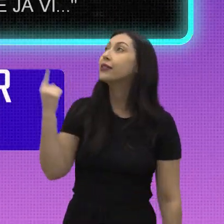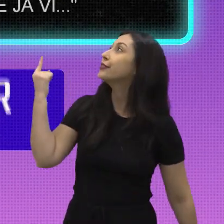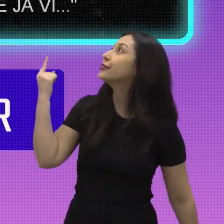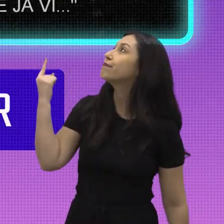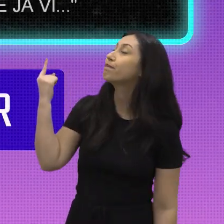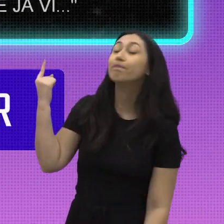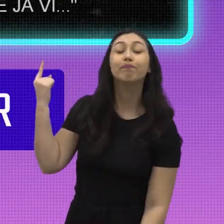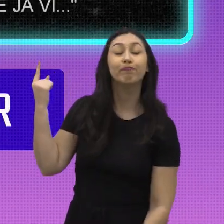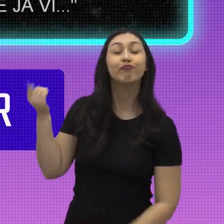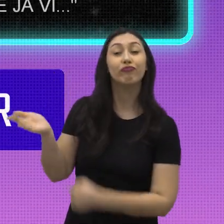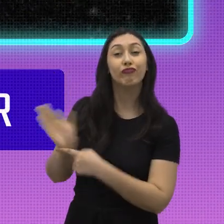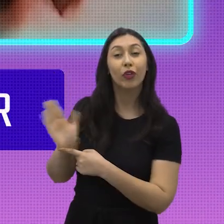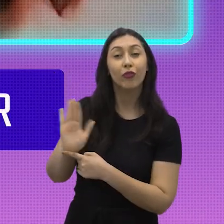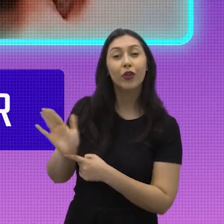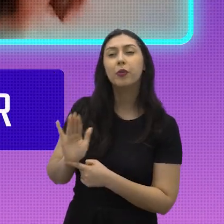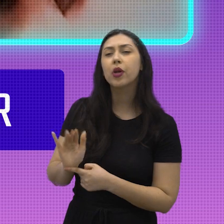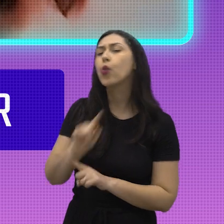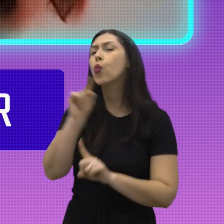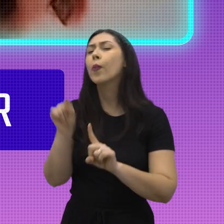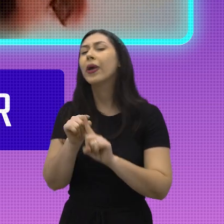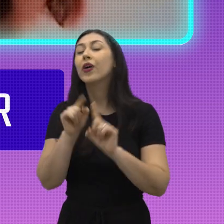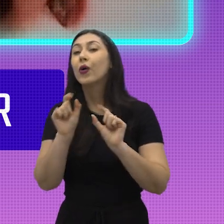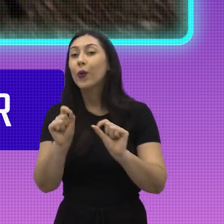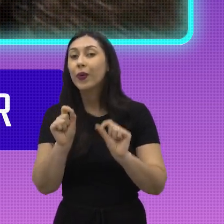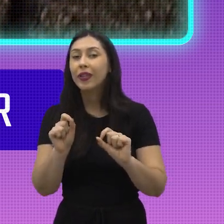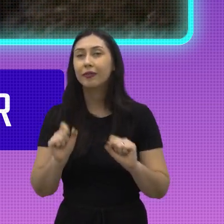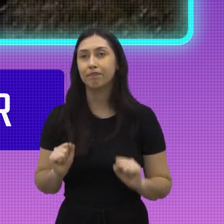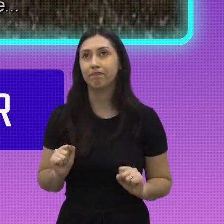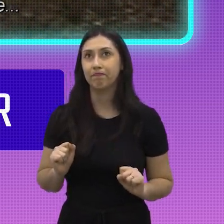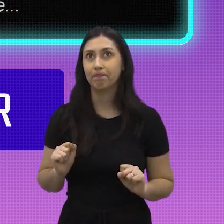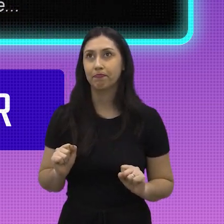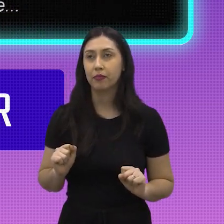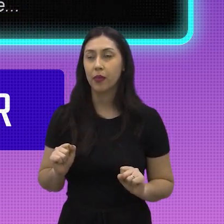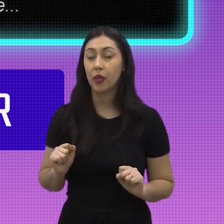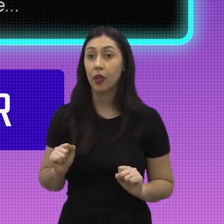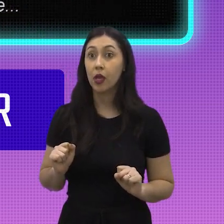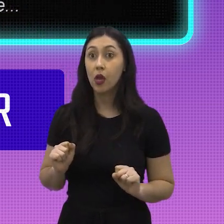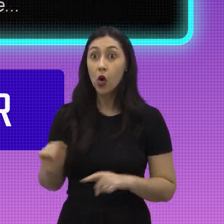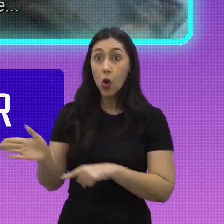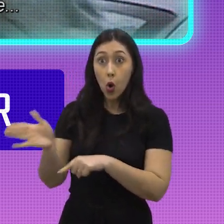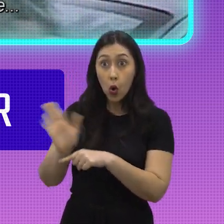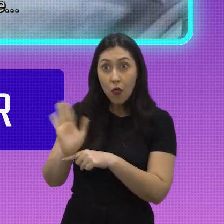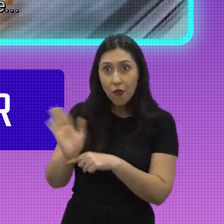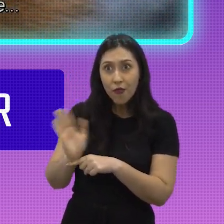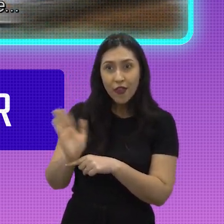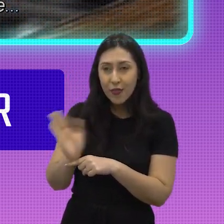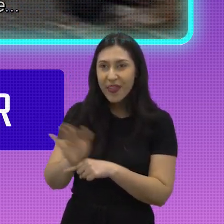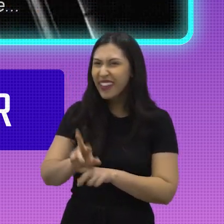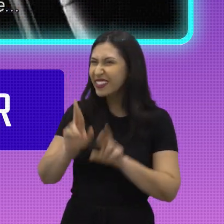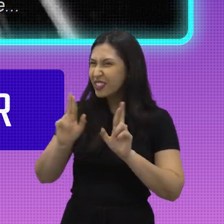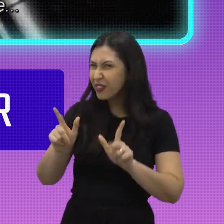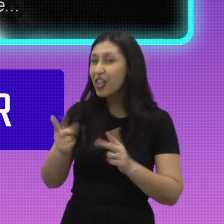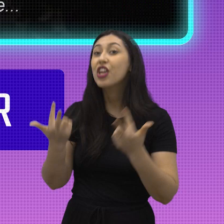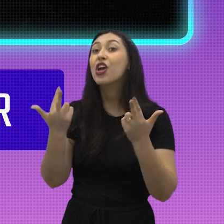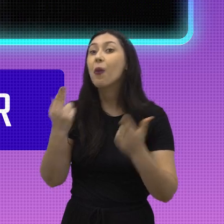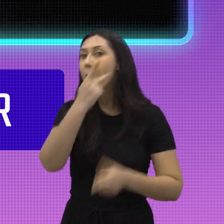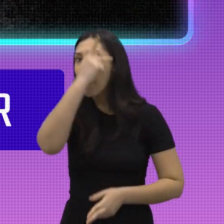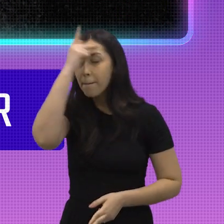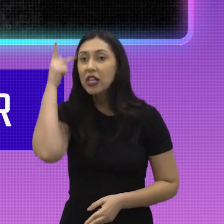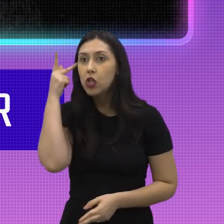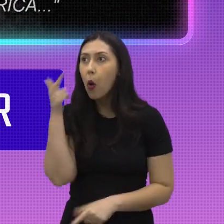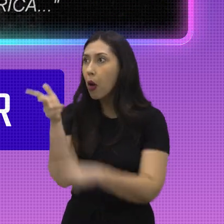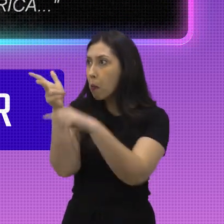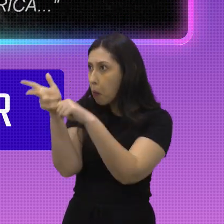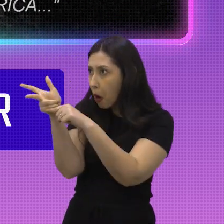Bruxas de Blair, né? Que aí, qual que é a ideia? É que é uma filmagem caseira,